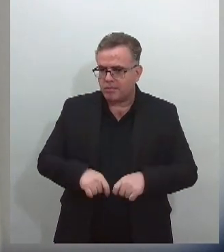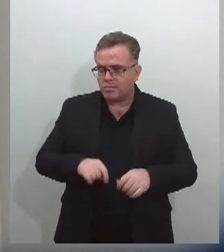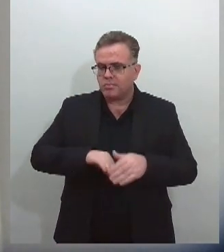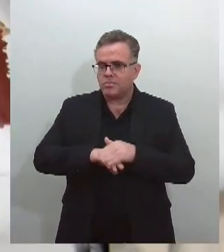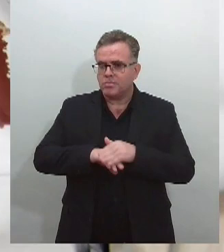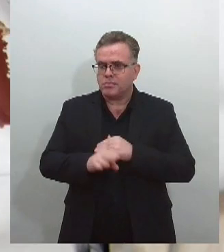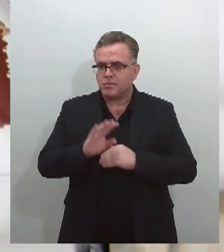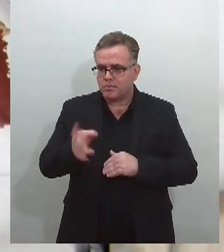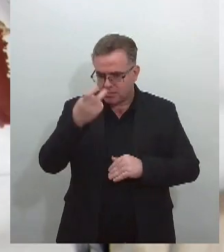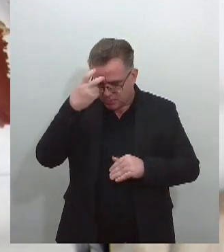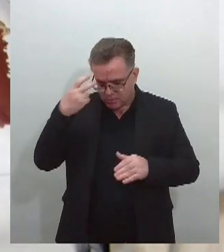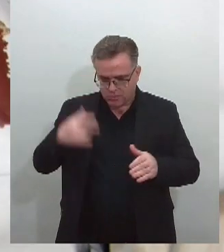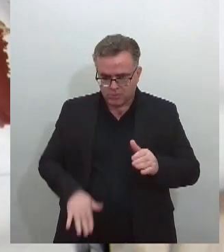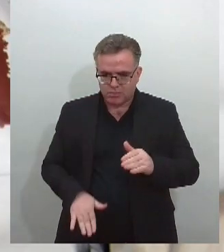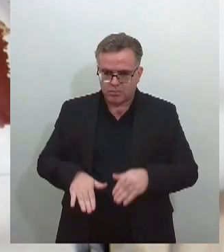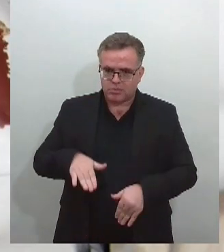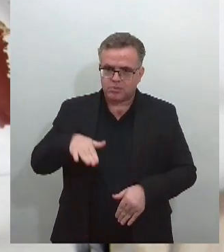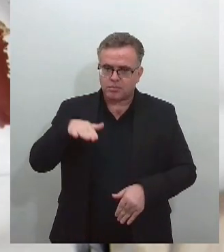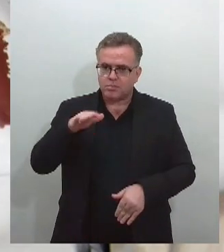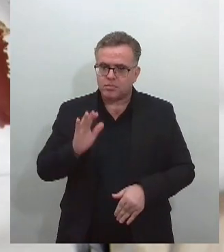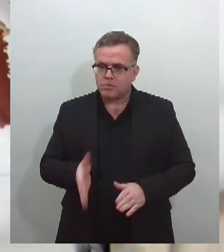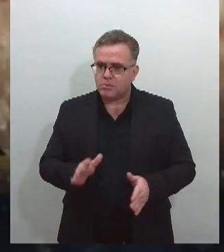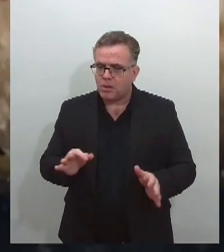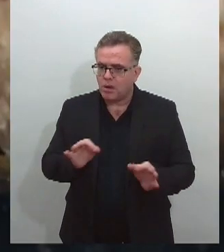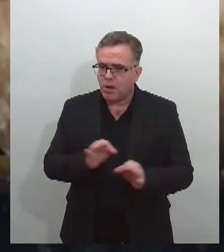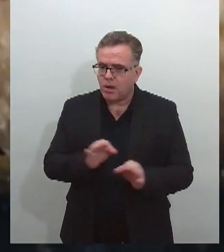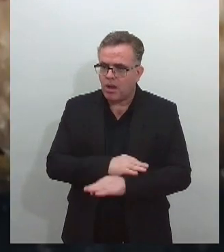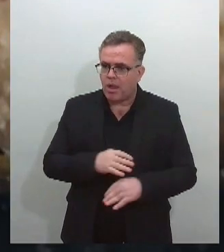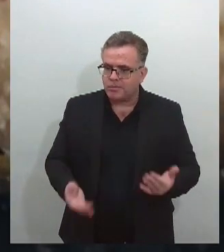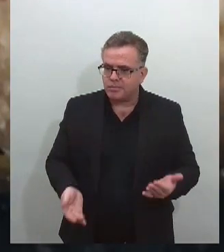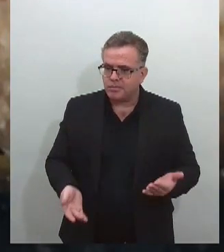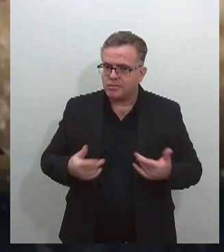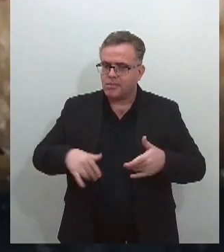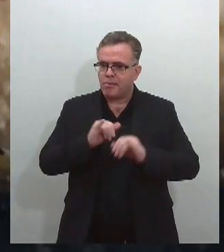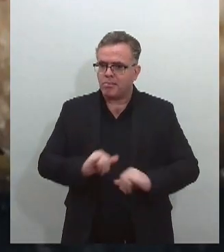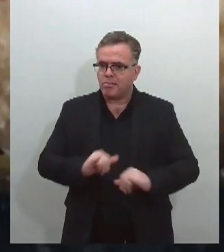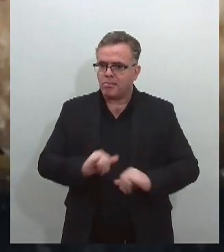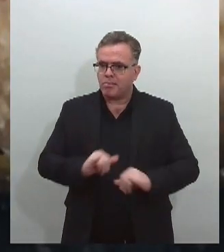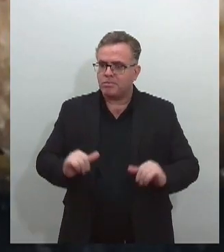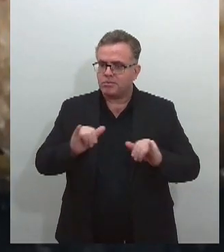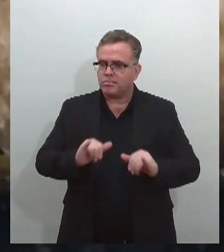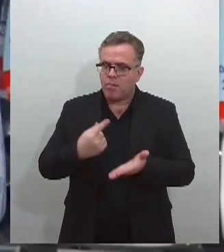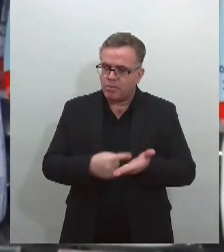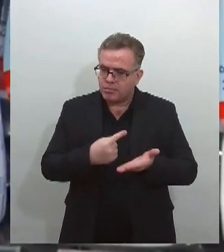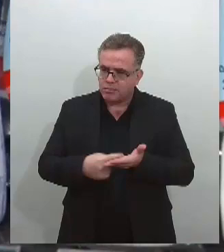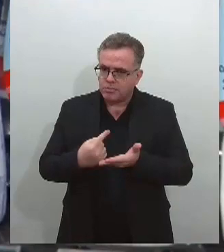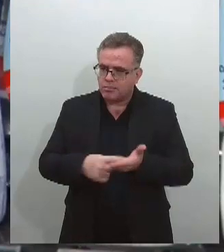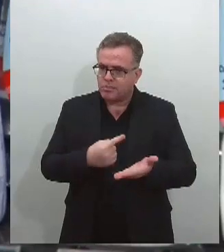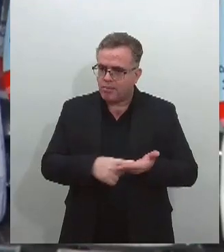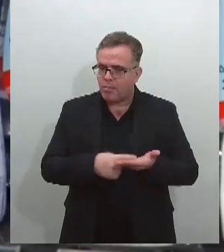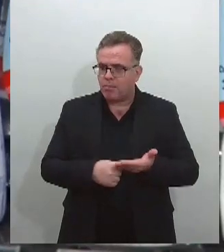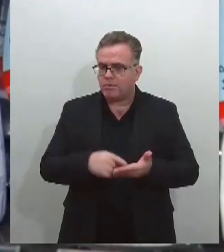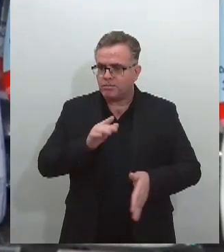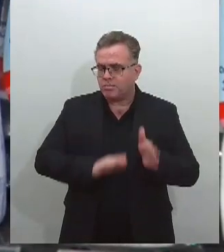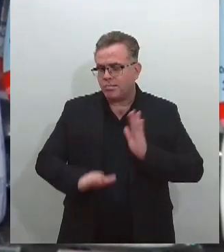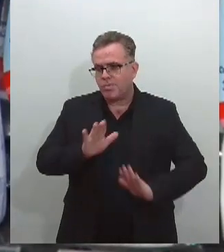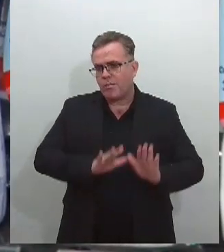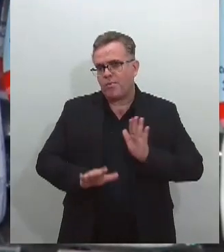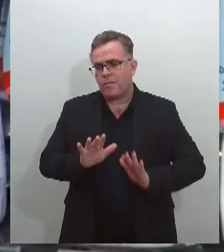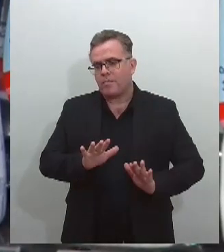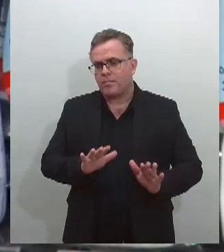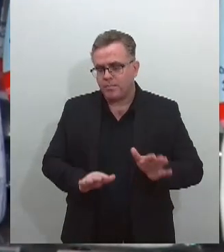desde a infância. No entanto, ela ressalta que o ideal seria promover uma limpeza do paladar, permitindo que as